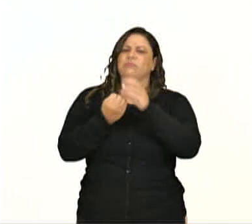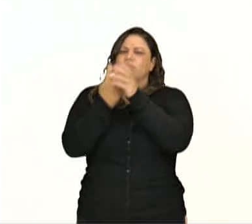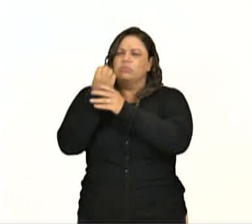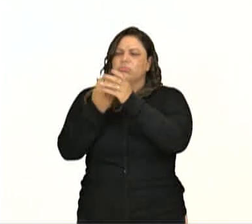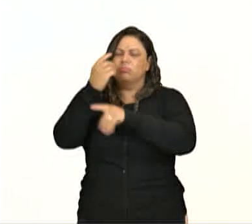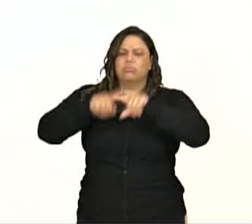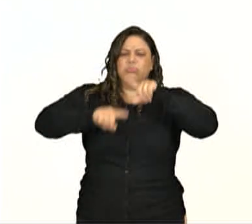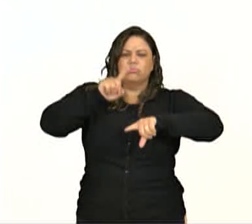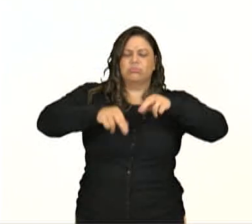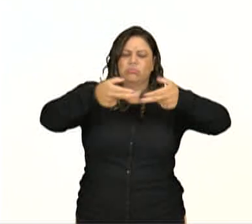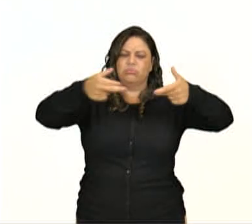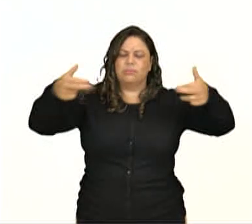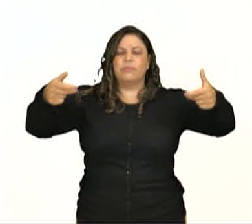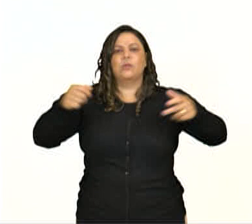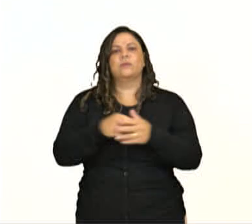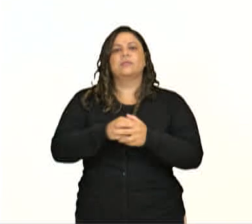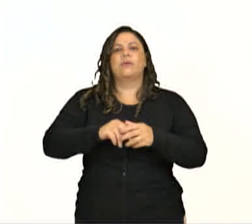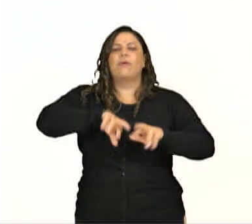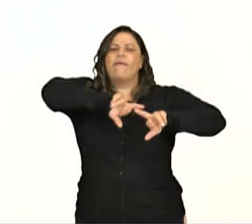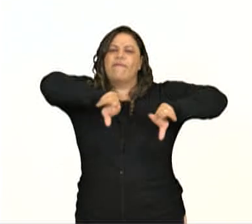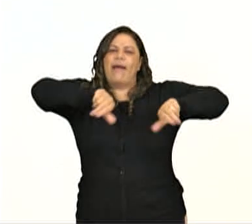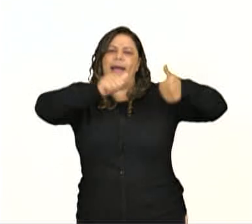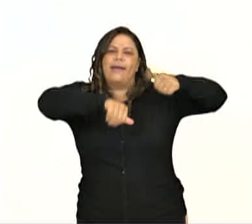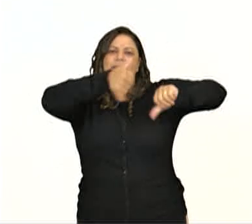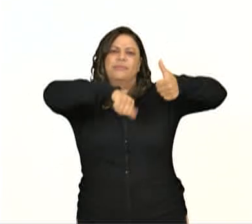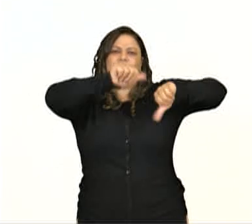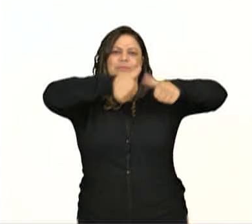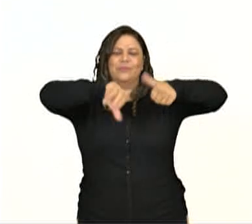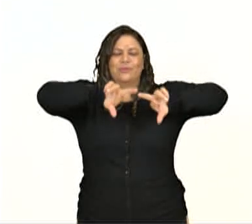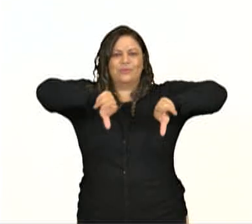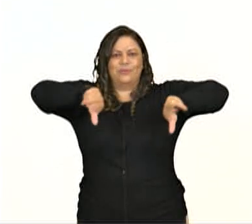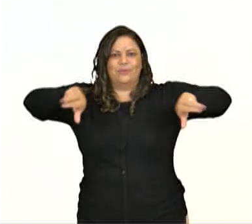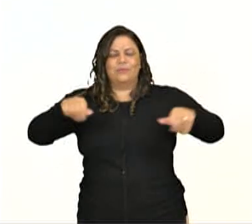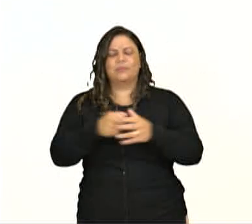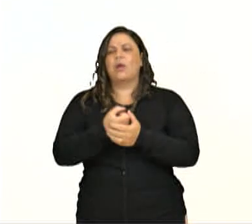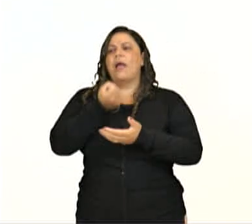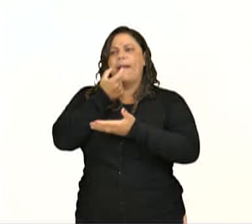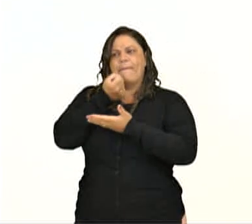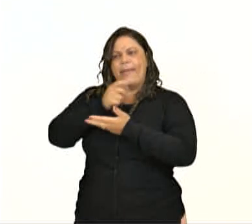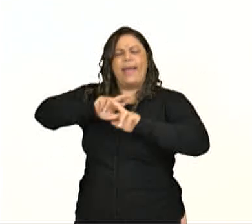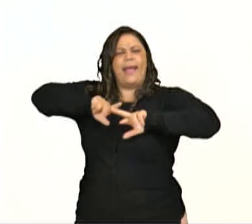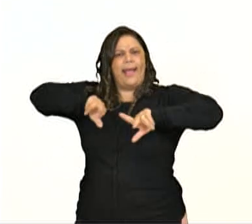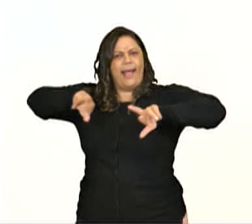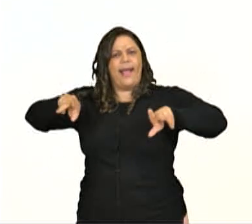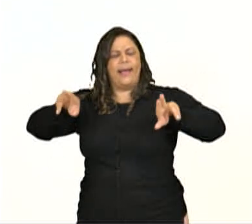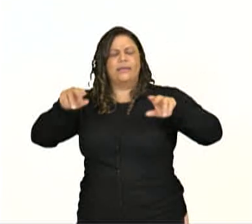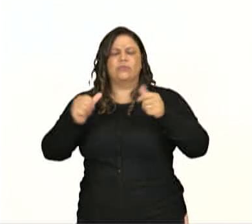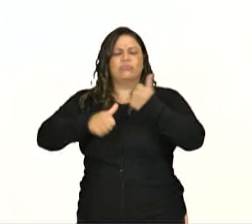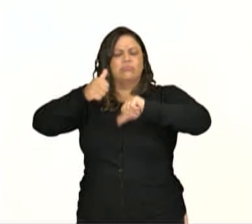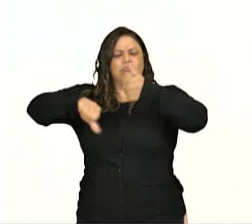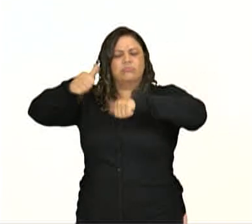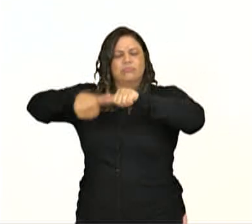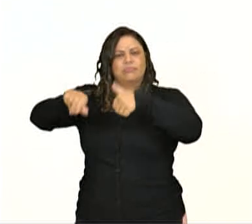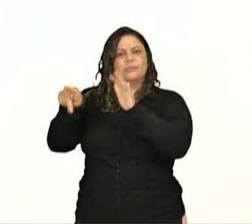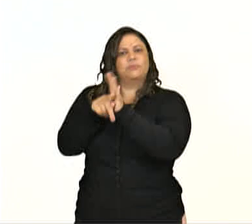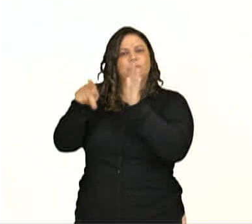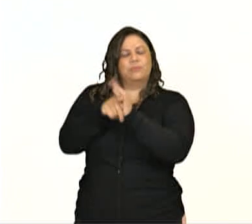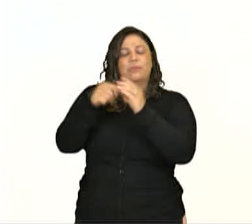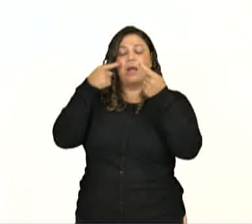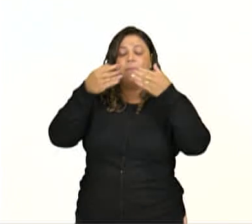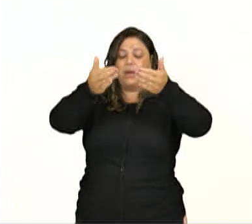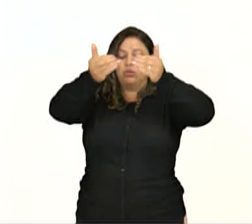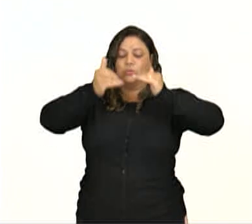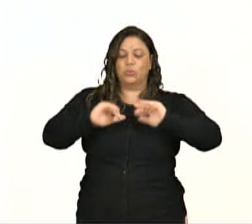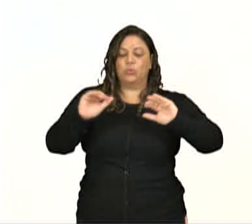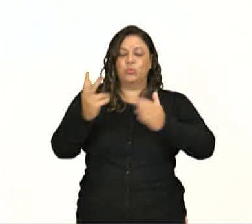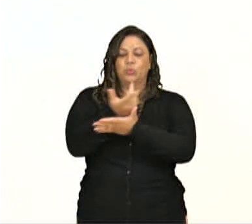vários compostos químicos, como mordente, medicamentos, entre outras aplicações. A partir do desenho abaixo,